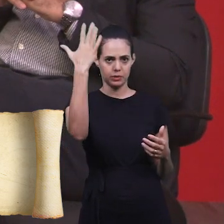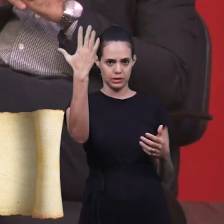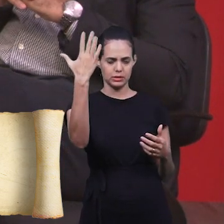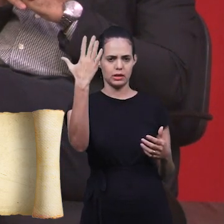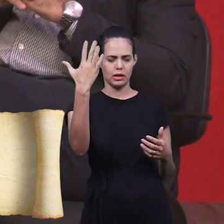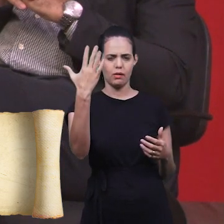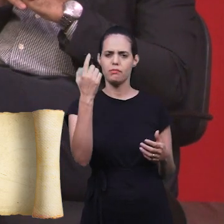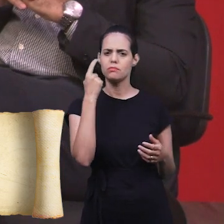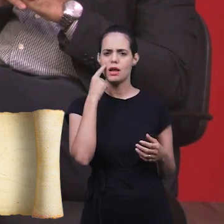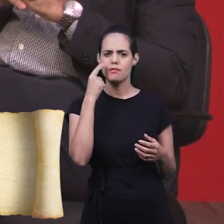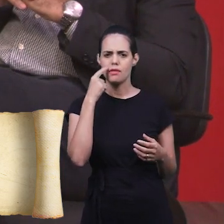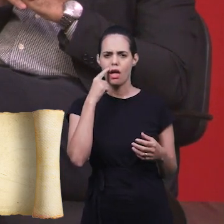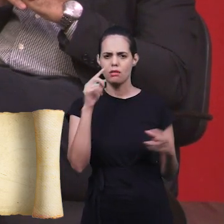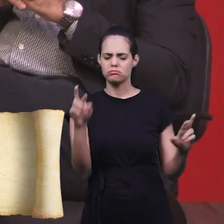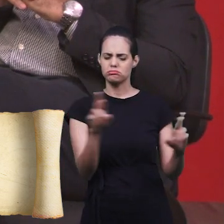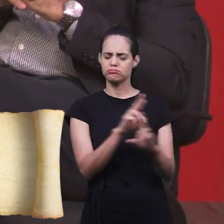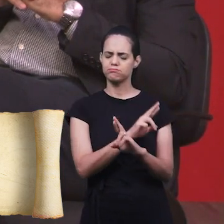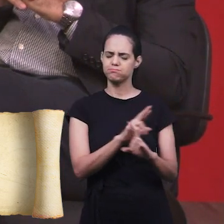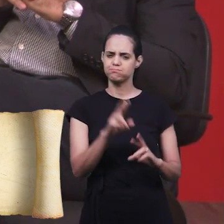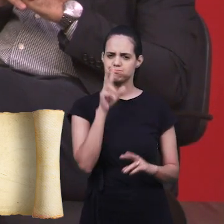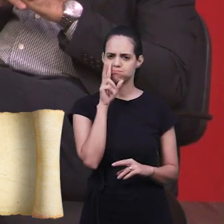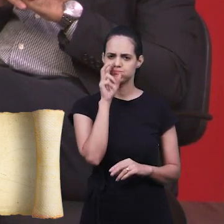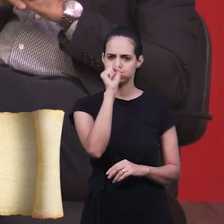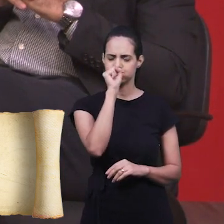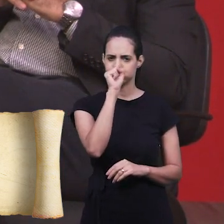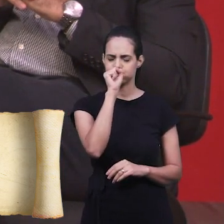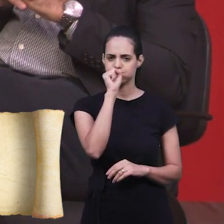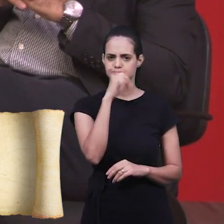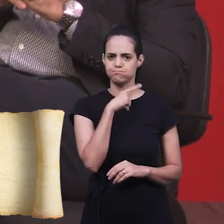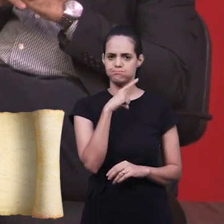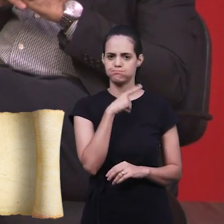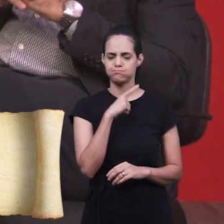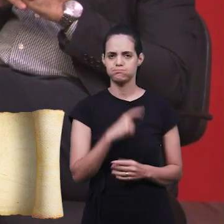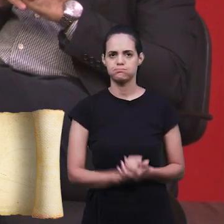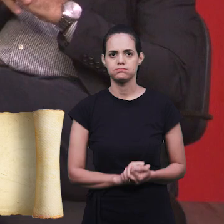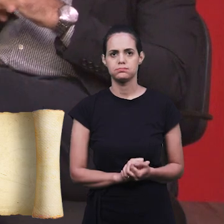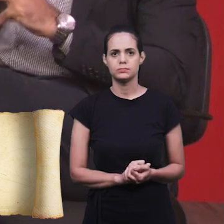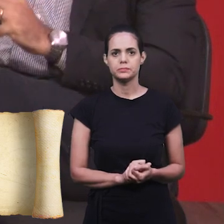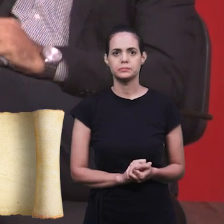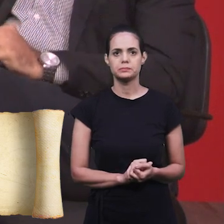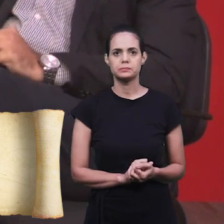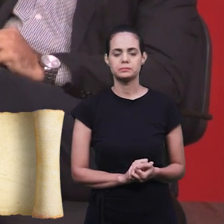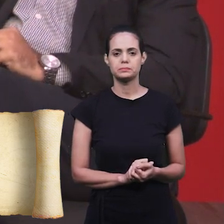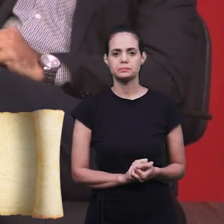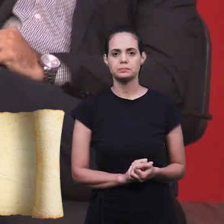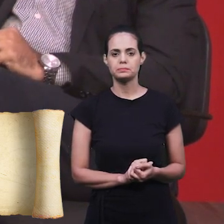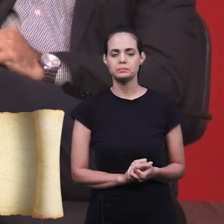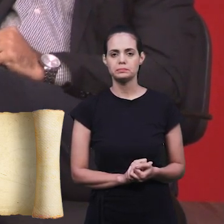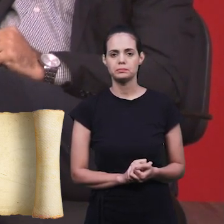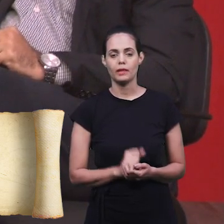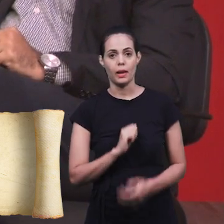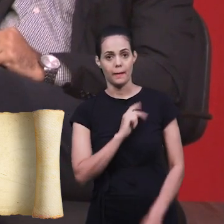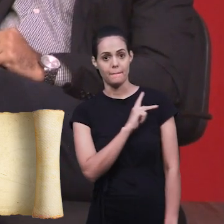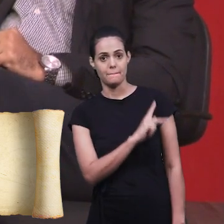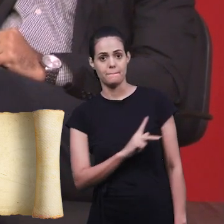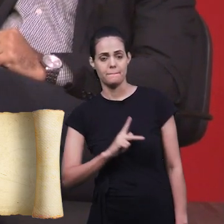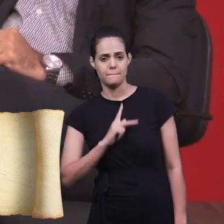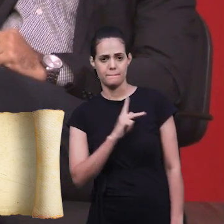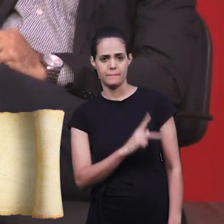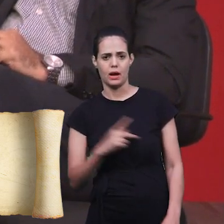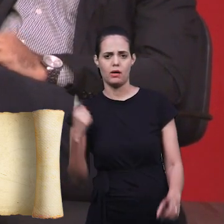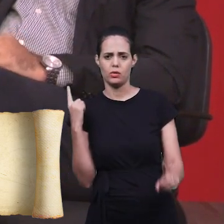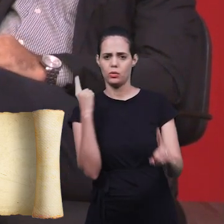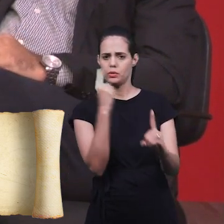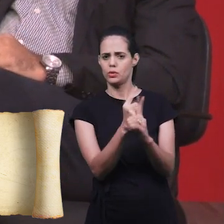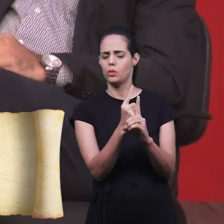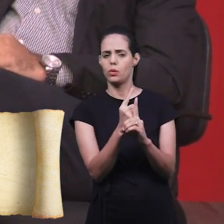aconteceu, né, para ver como a coisa estava muito forte. Quando Paulo se encontra